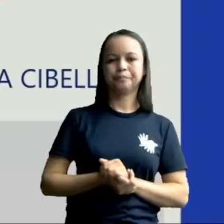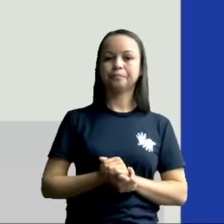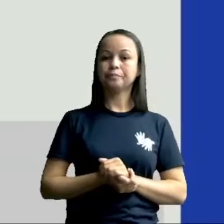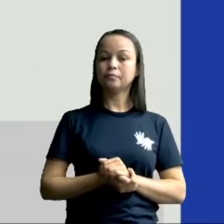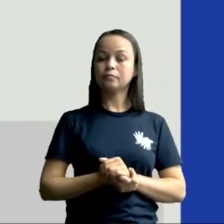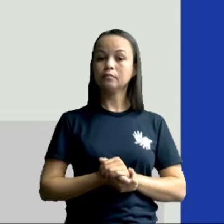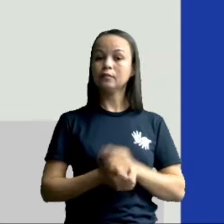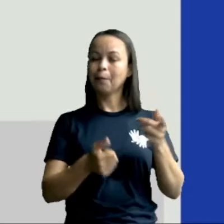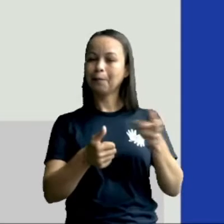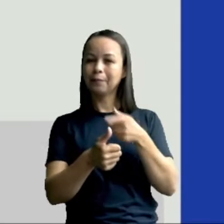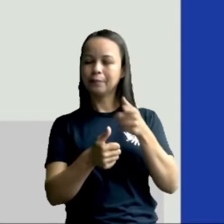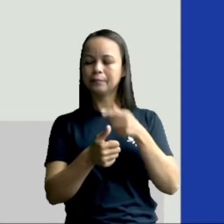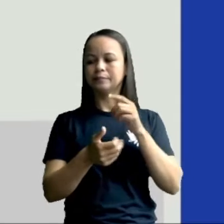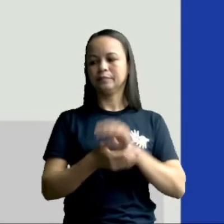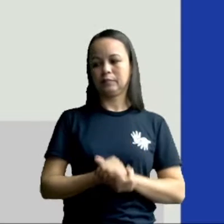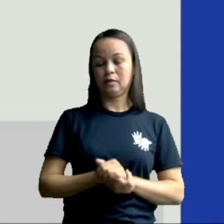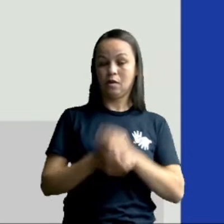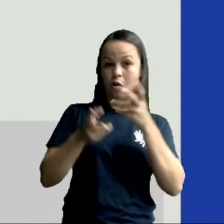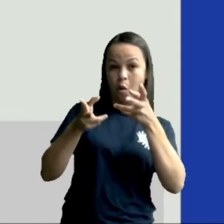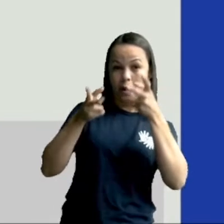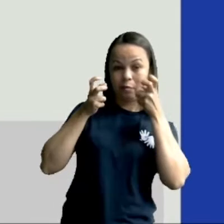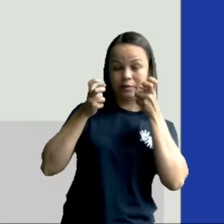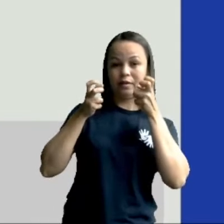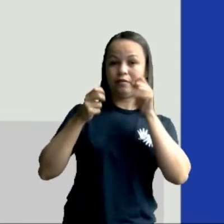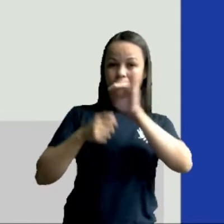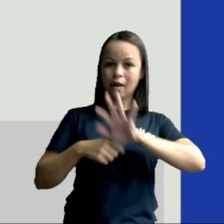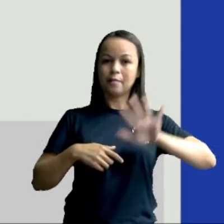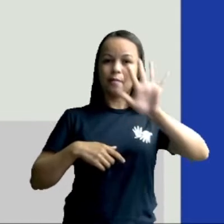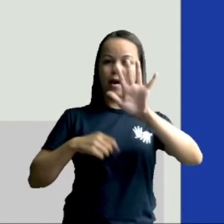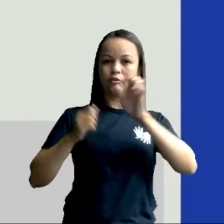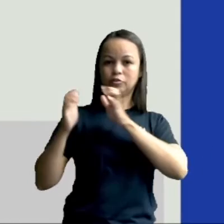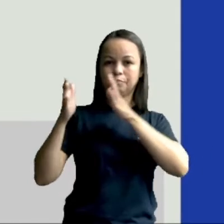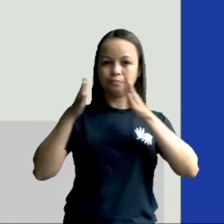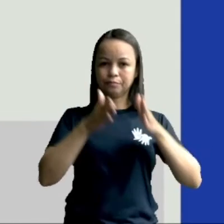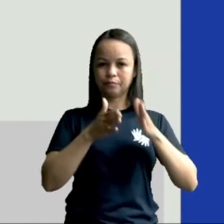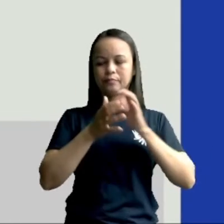Primeiro, observe as imagens a seguir.